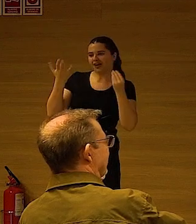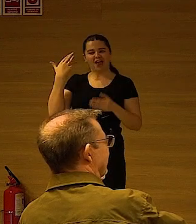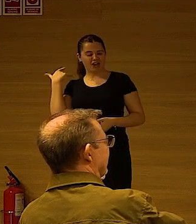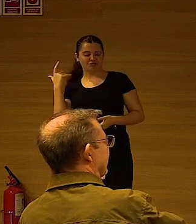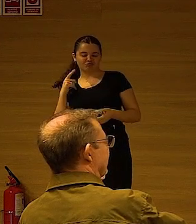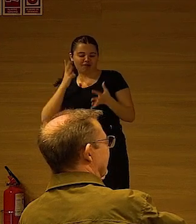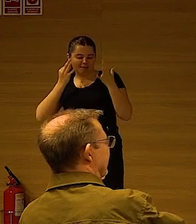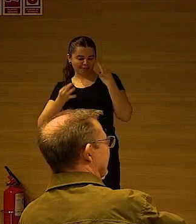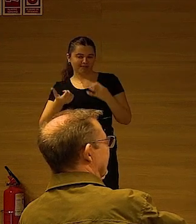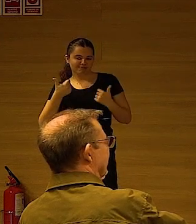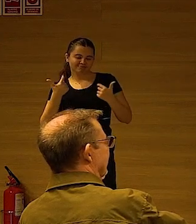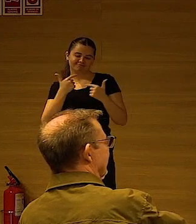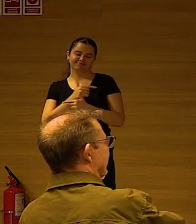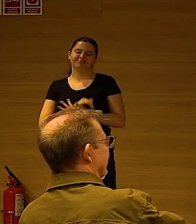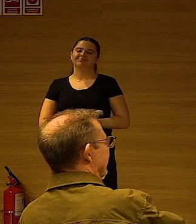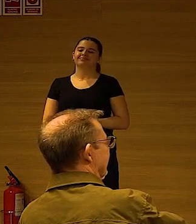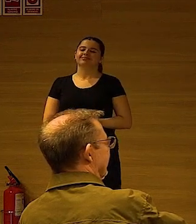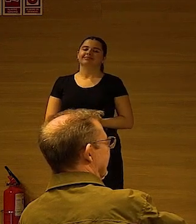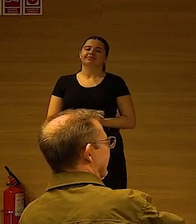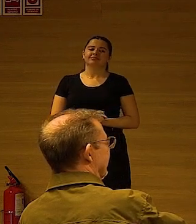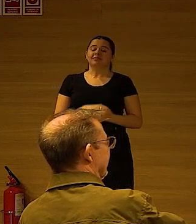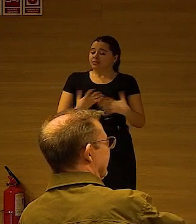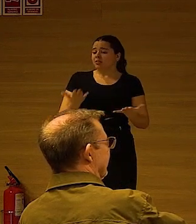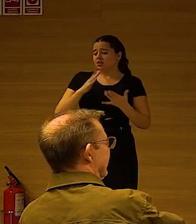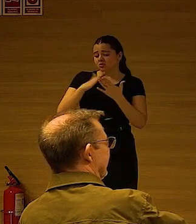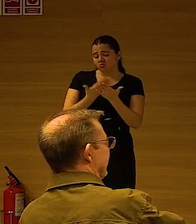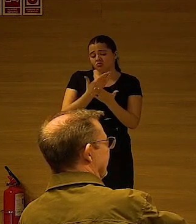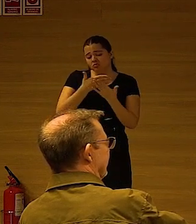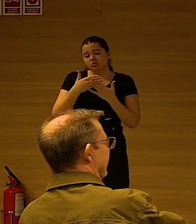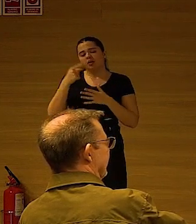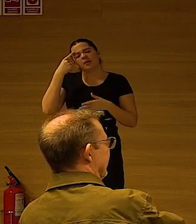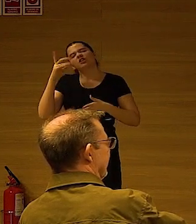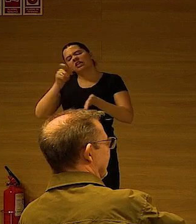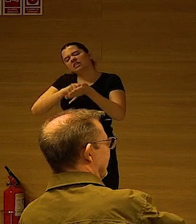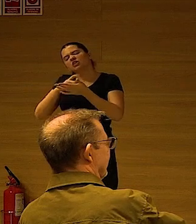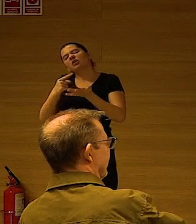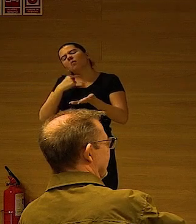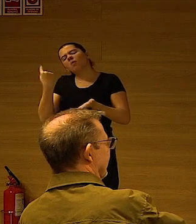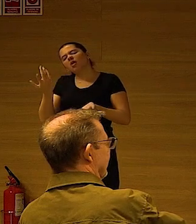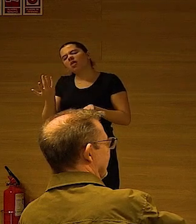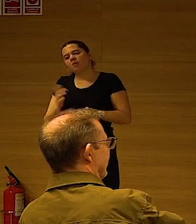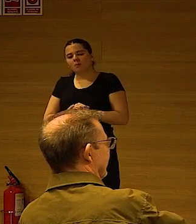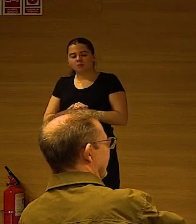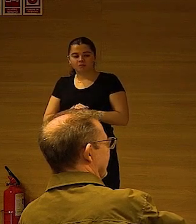Eu pendurava o rabo e tal. Ia nos lugares e eles... Por quê? Porque estudavam escritores que já tinham morrido. Não que escritores que tenham morrido, que são clássicos,